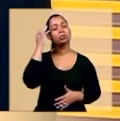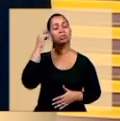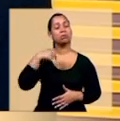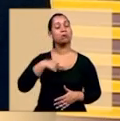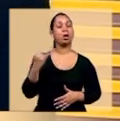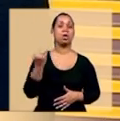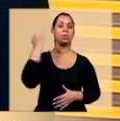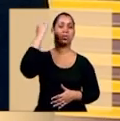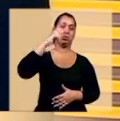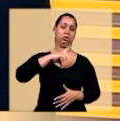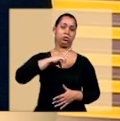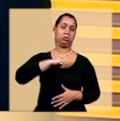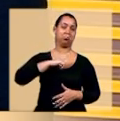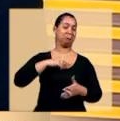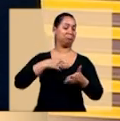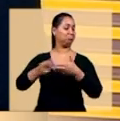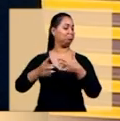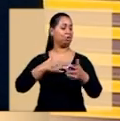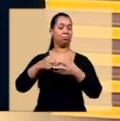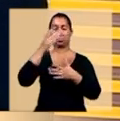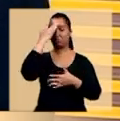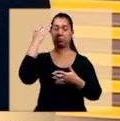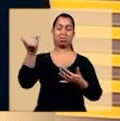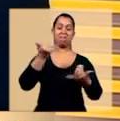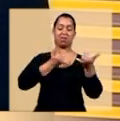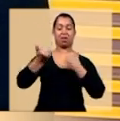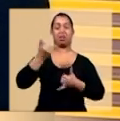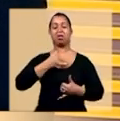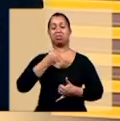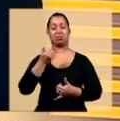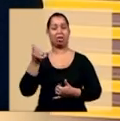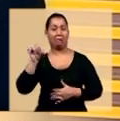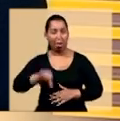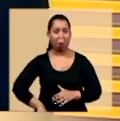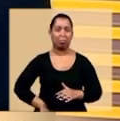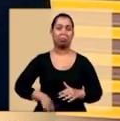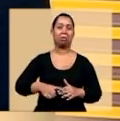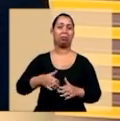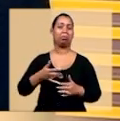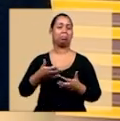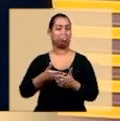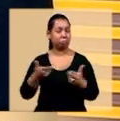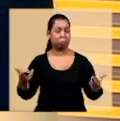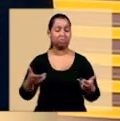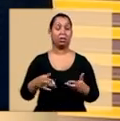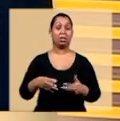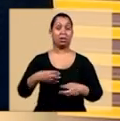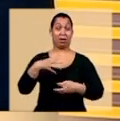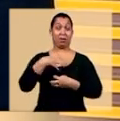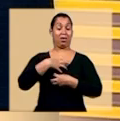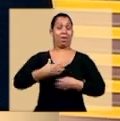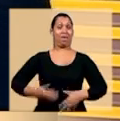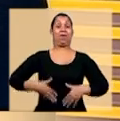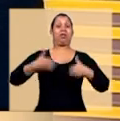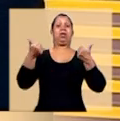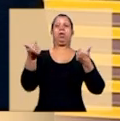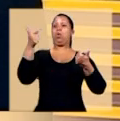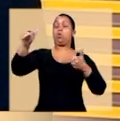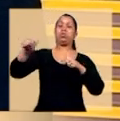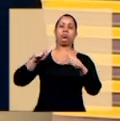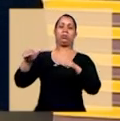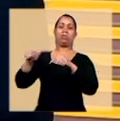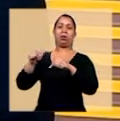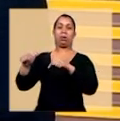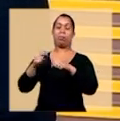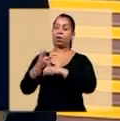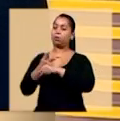consciência do valor que ela tem, independente daquilo que o cara está falando para ela, que ela não é boa, que ela é isso, que ela é aquilo. E ela ter a autoestima e buscar outro